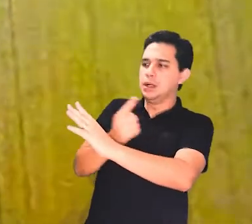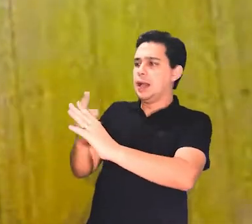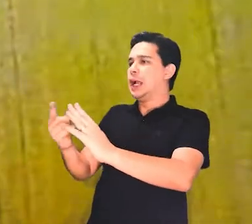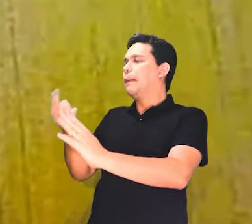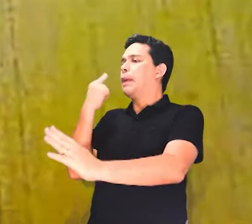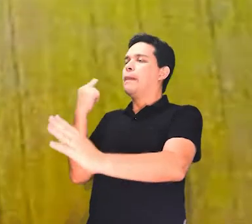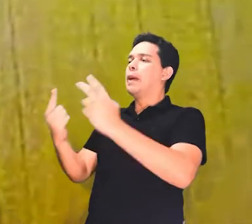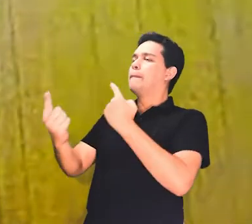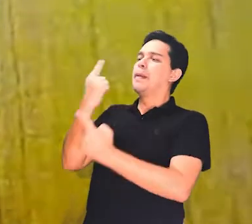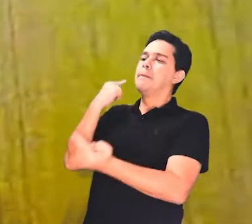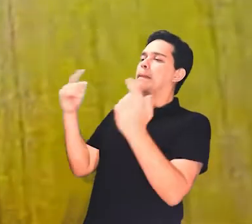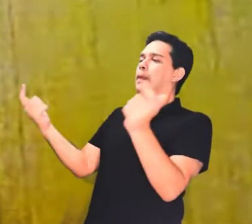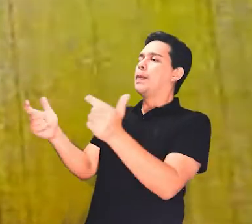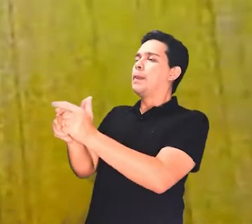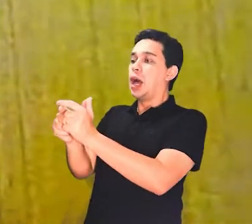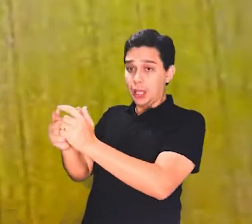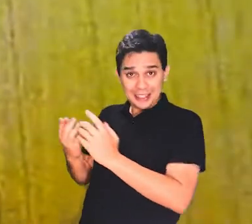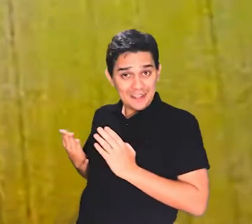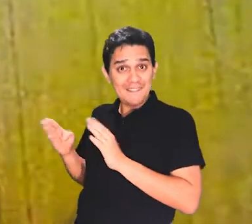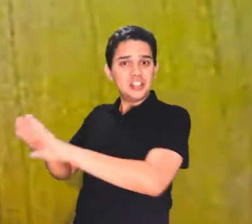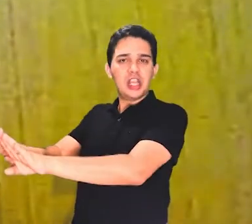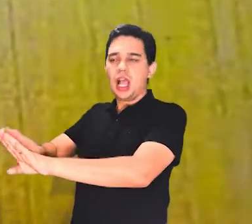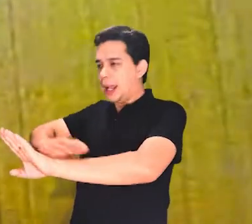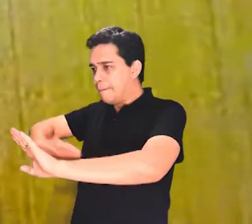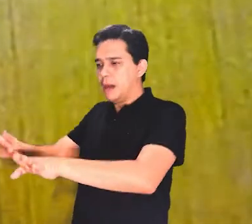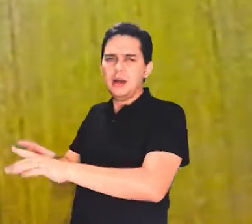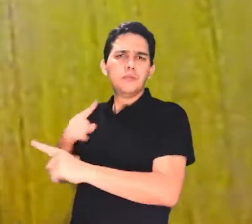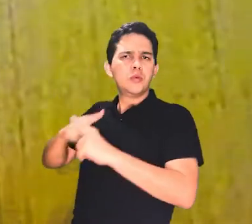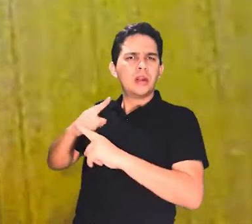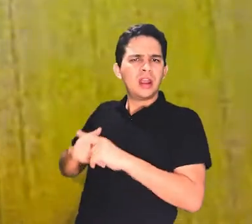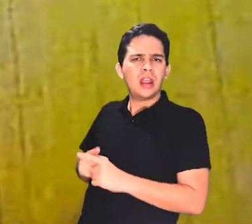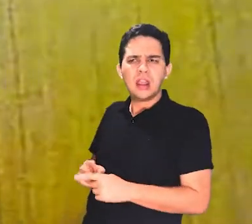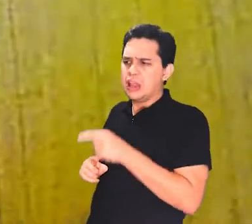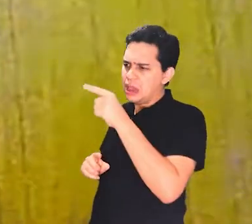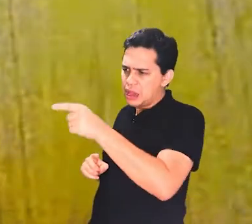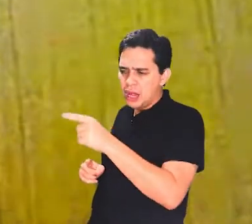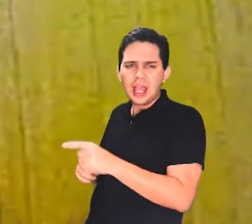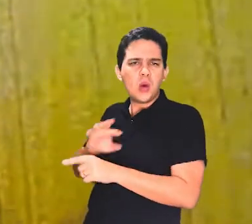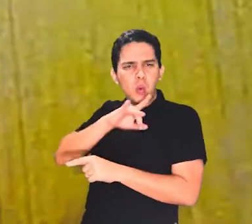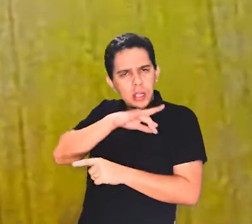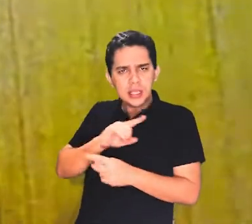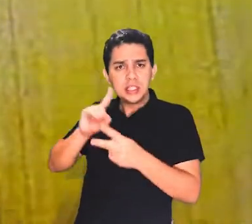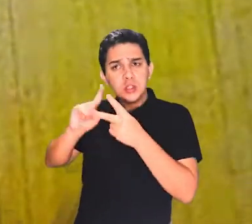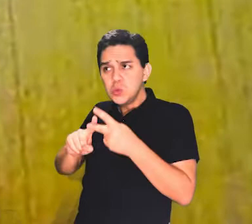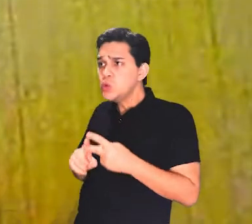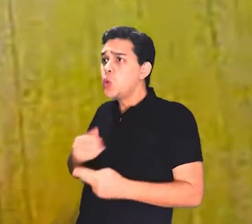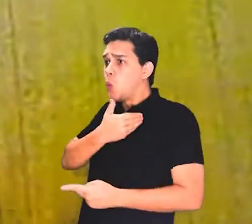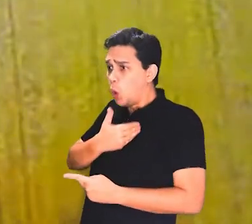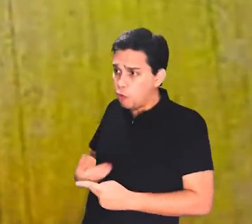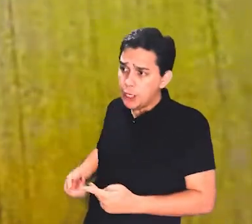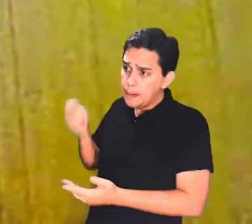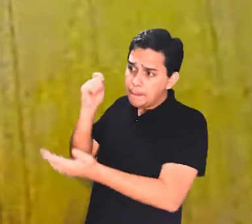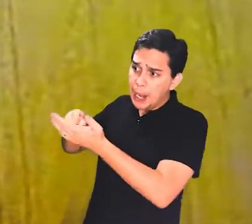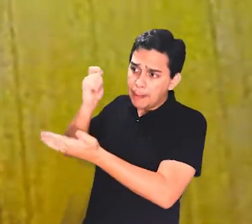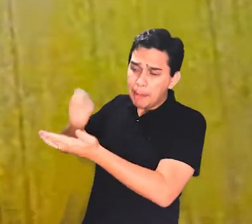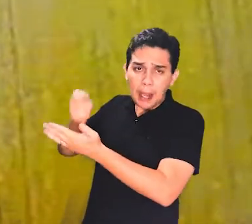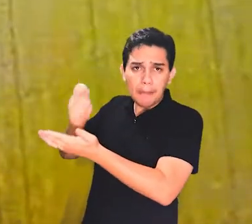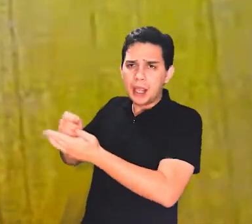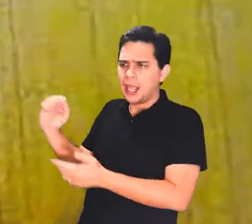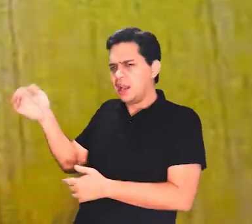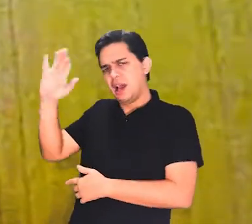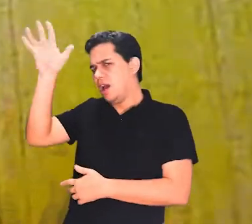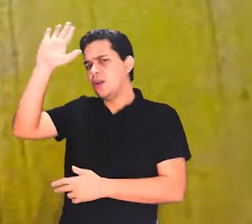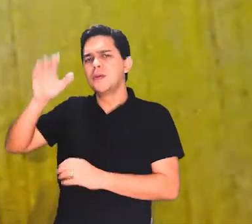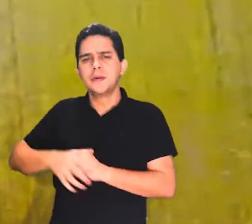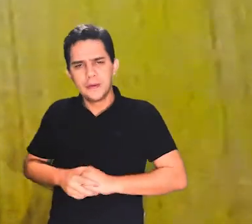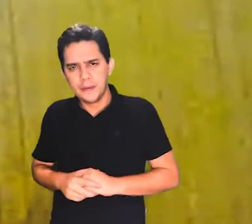fez levantamento de custos. Várias ações que os colegas já ajuizaram já mostram como é caro manter esse abrigão,